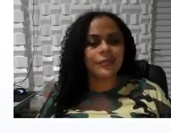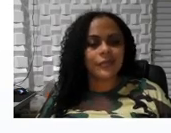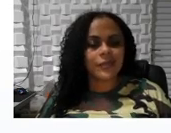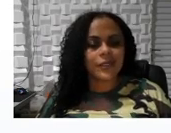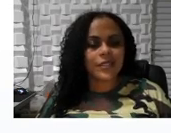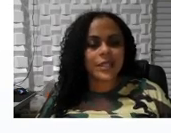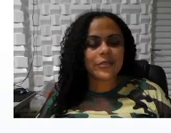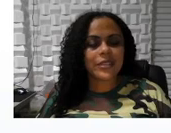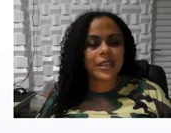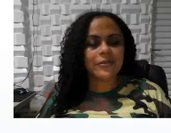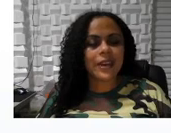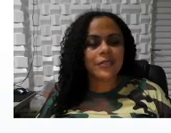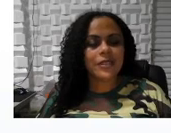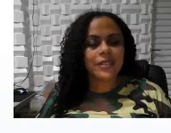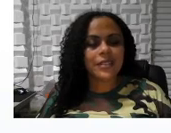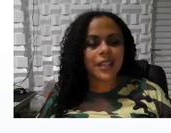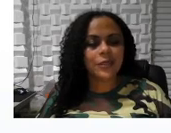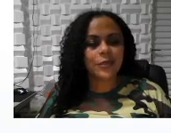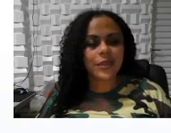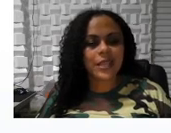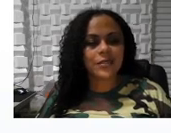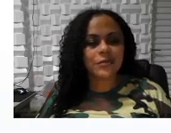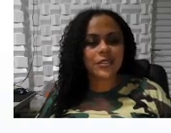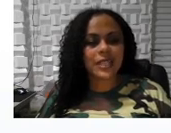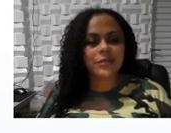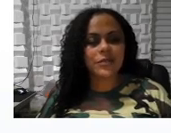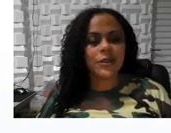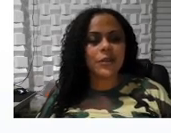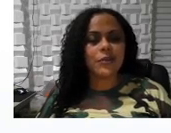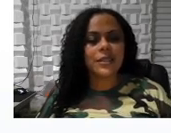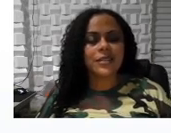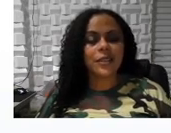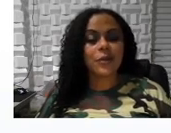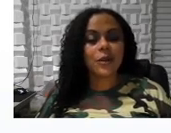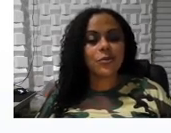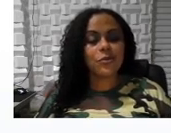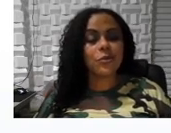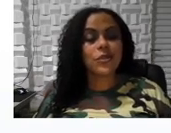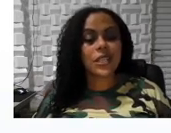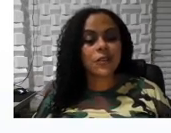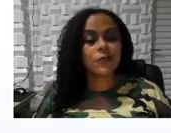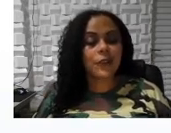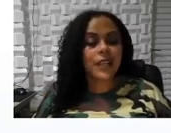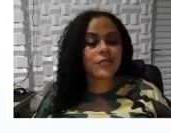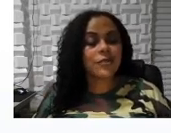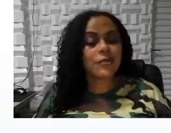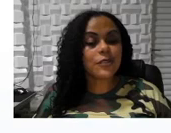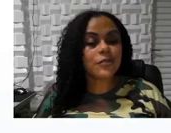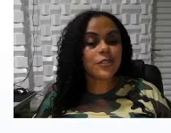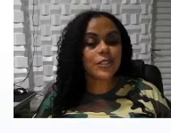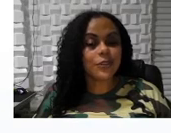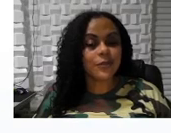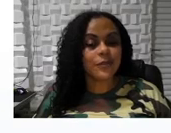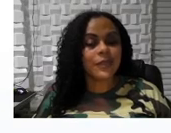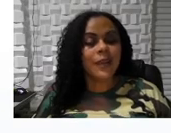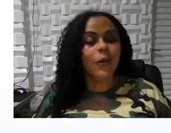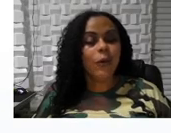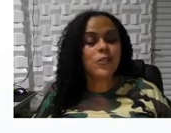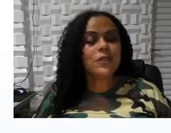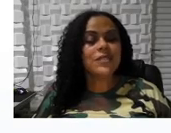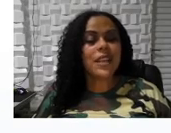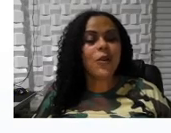Nós temos aí vários acentos. Isso, nós temos o acento agudo, o circunflexo e o nosso tio. Onde